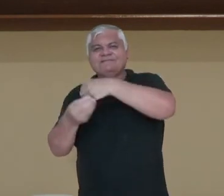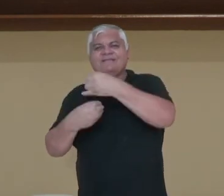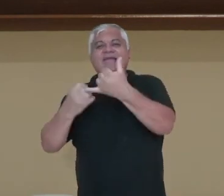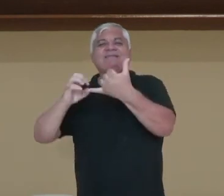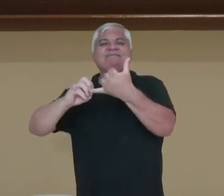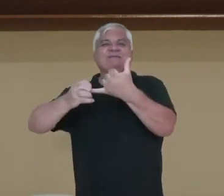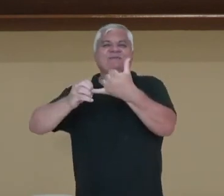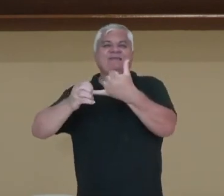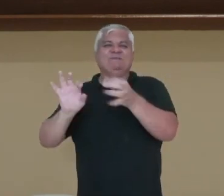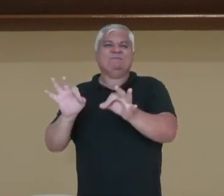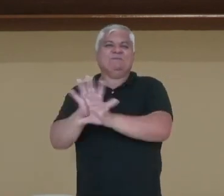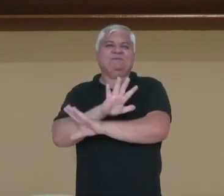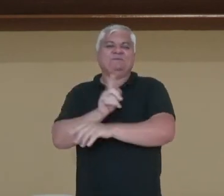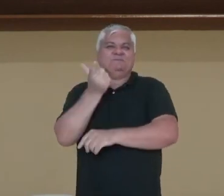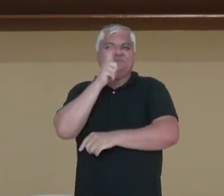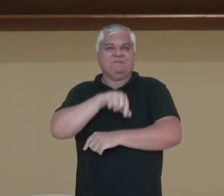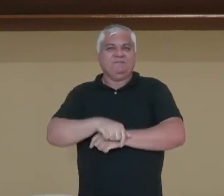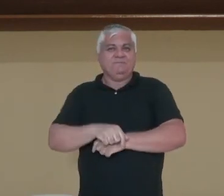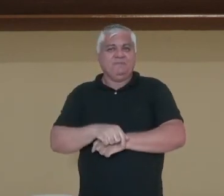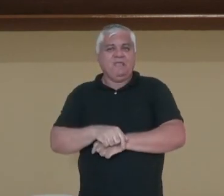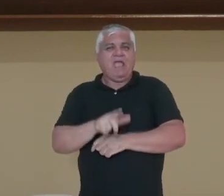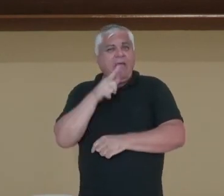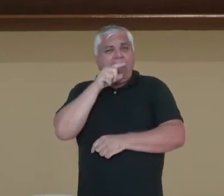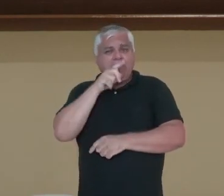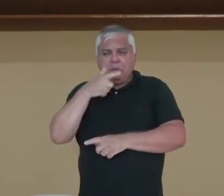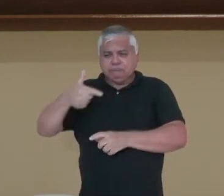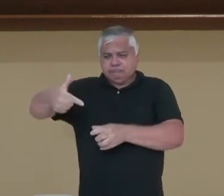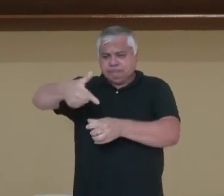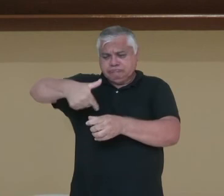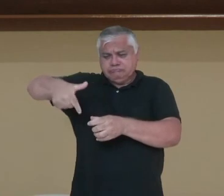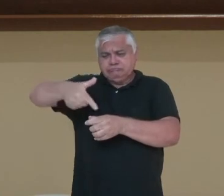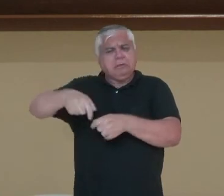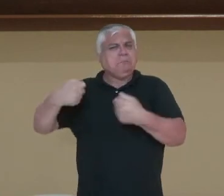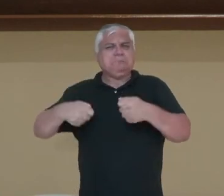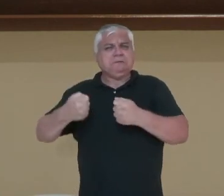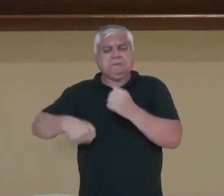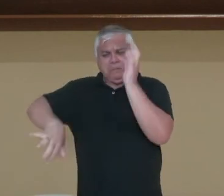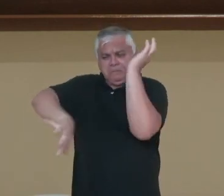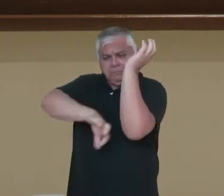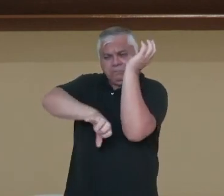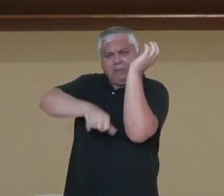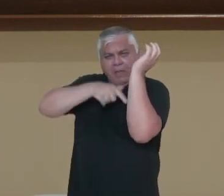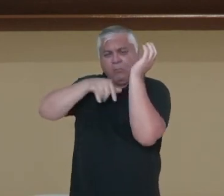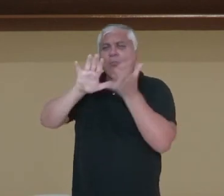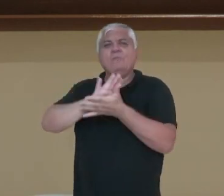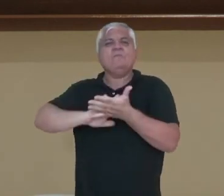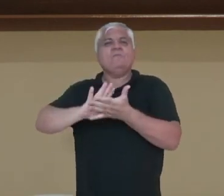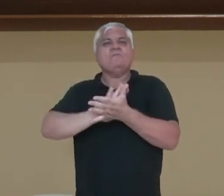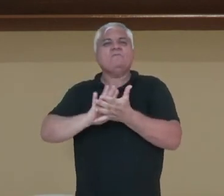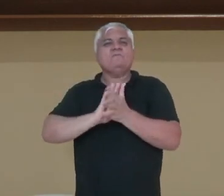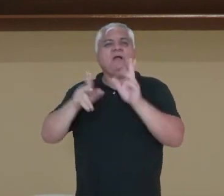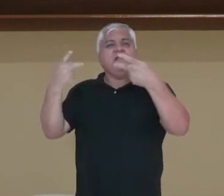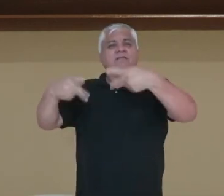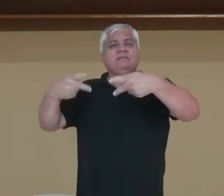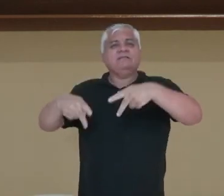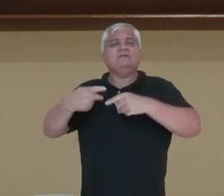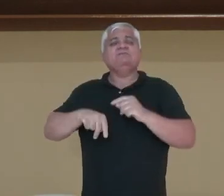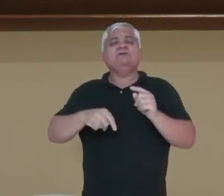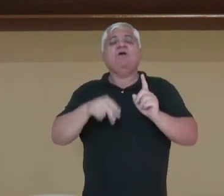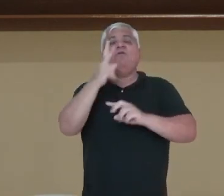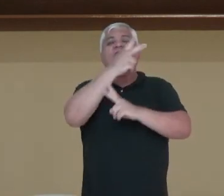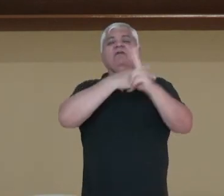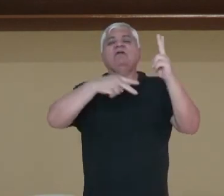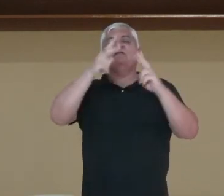há necessidade, então, da água para a reprodução, certo? Esse grão de pólen consegue viajar através do